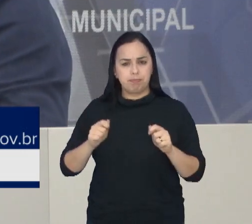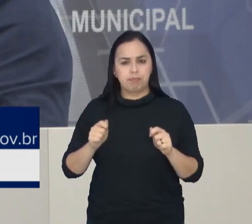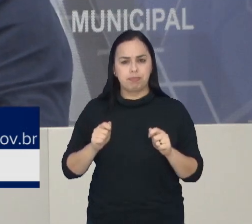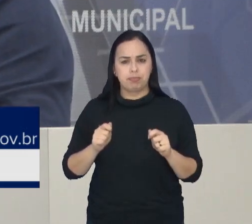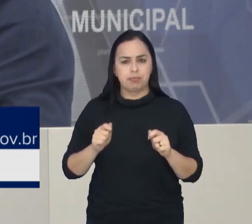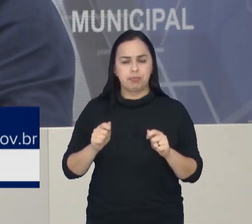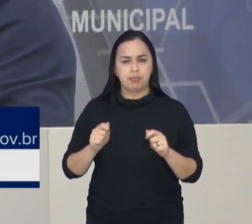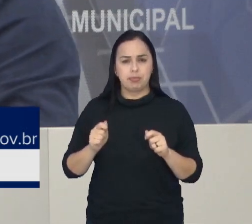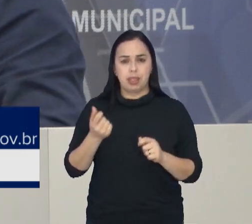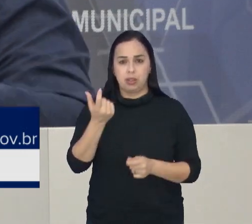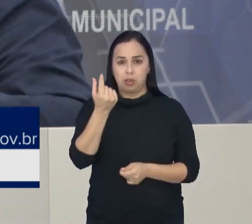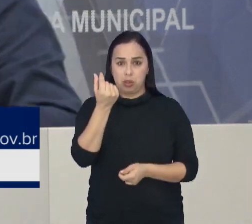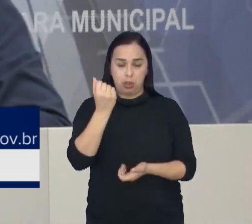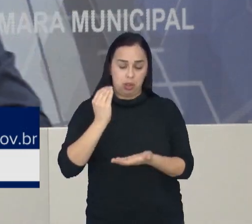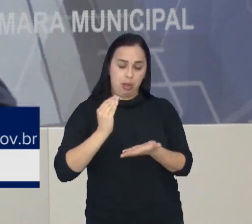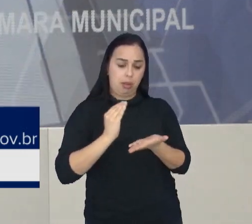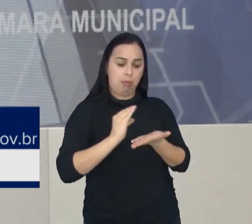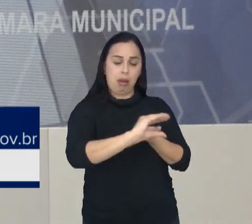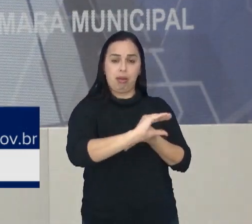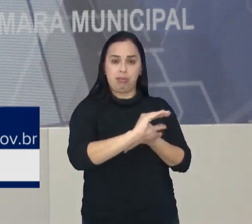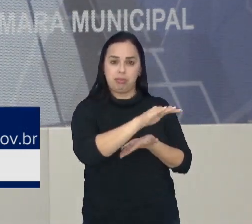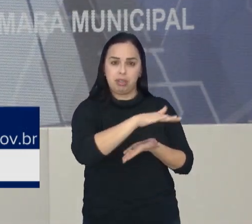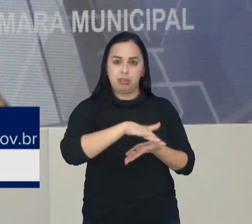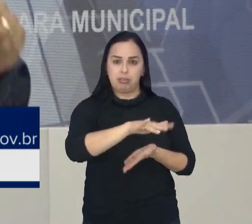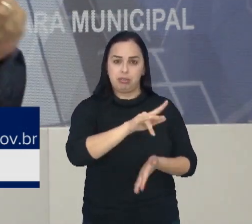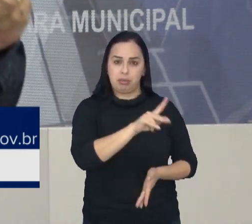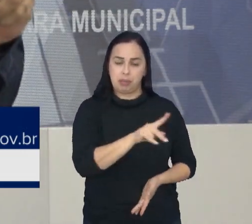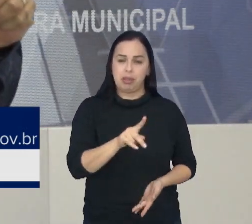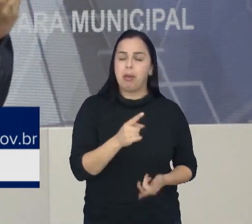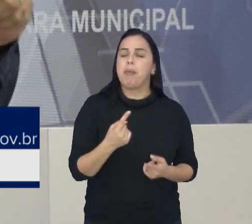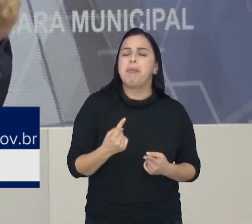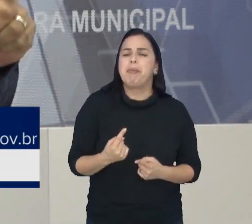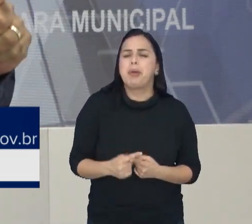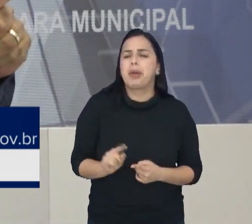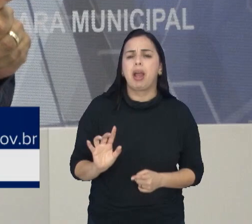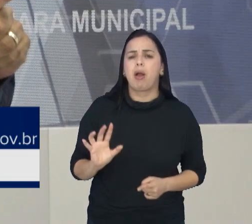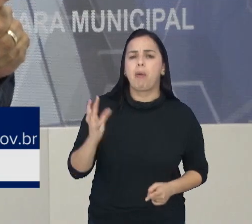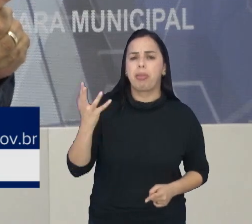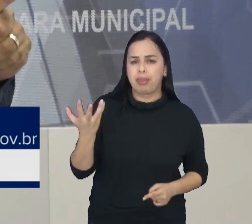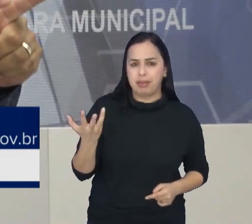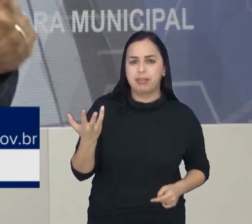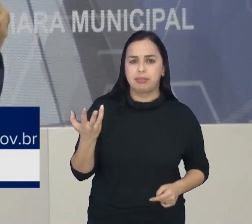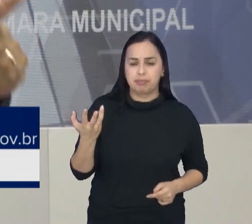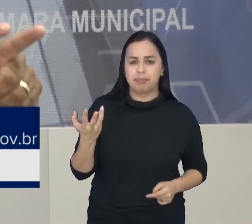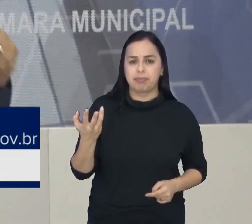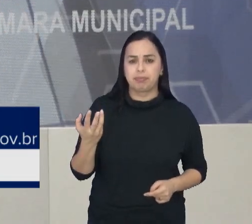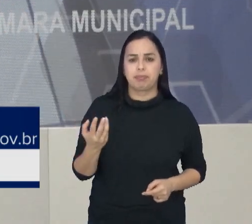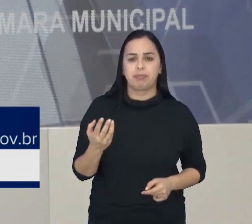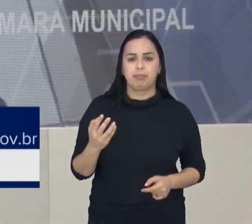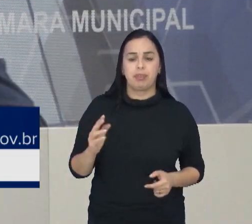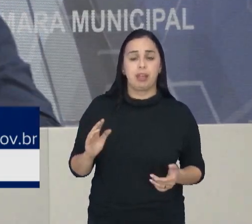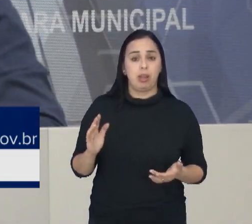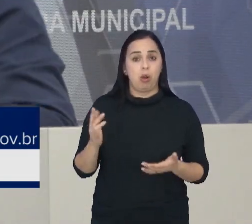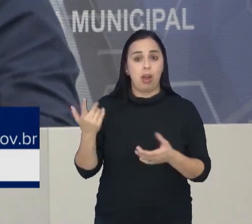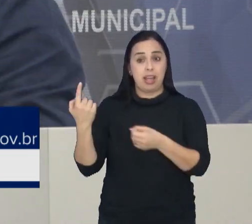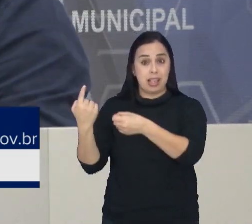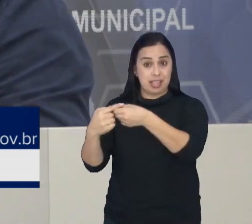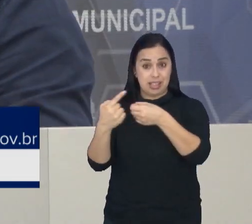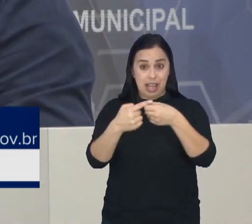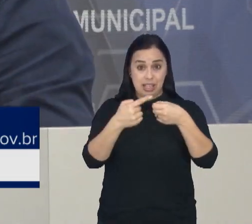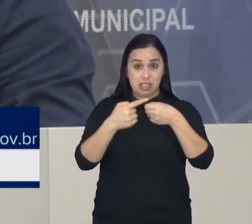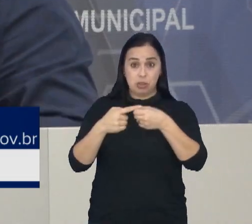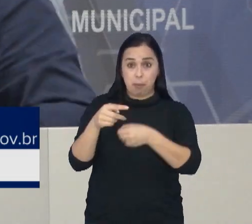esse aporte na categoria dos professores. E por que isso, vereador José Luiz? Muitas cidades do